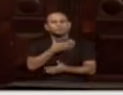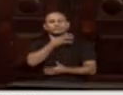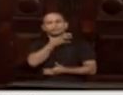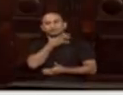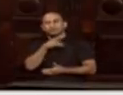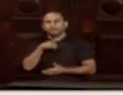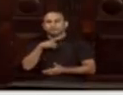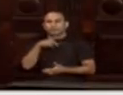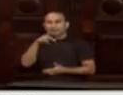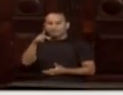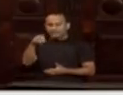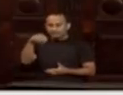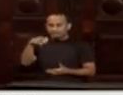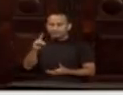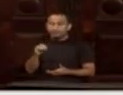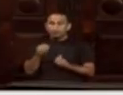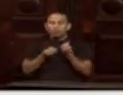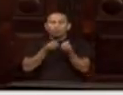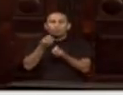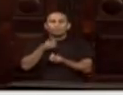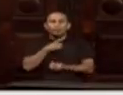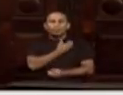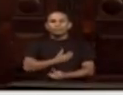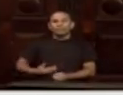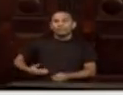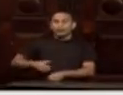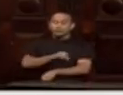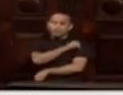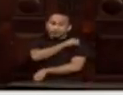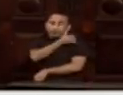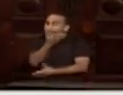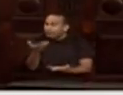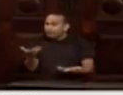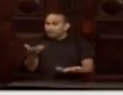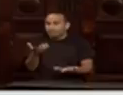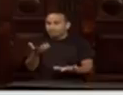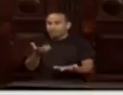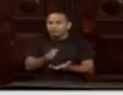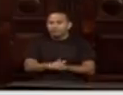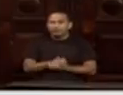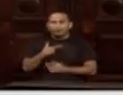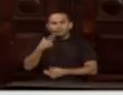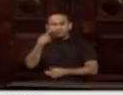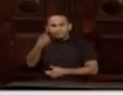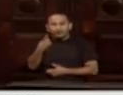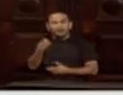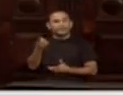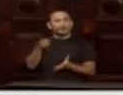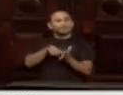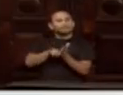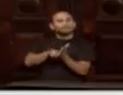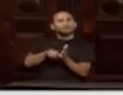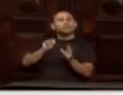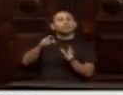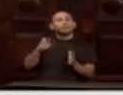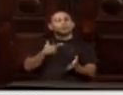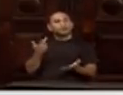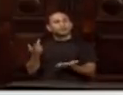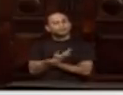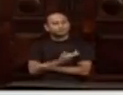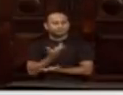ea sua forma de governar o rio é disso que se trata peguem as investigações de que esse governo está sendo